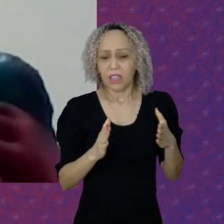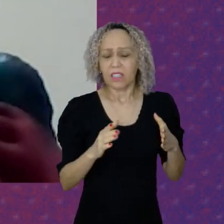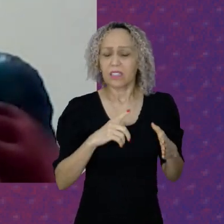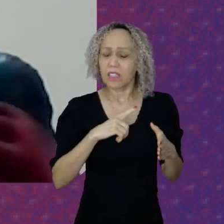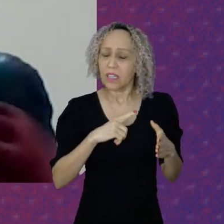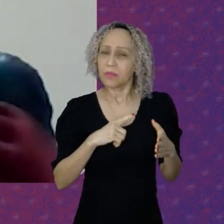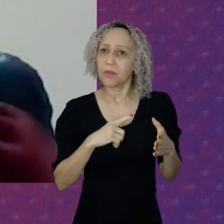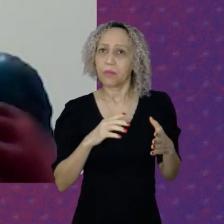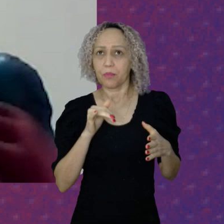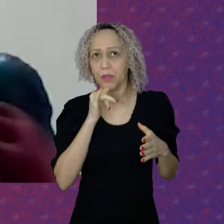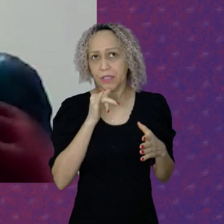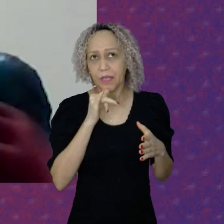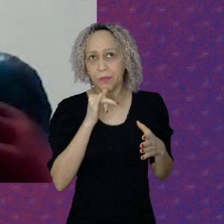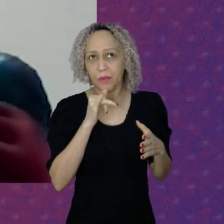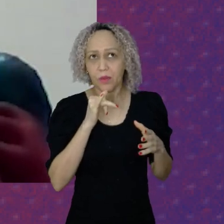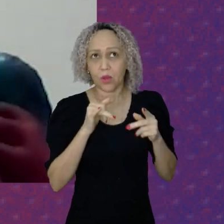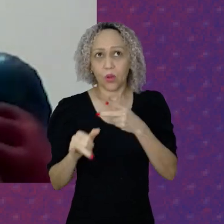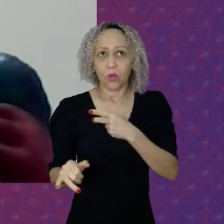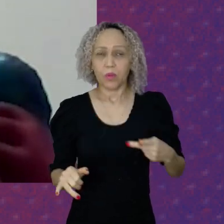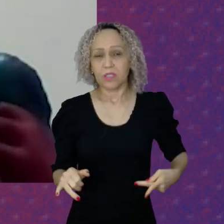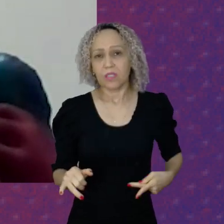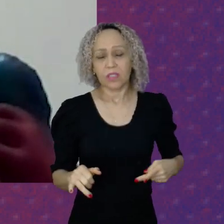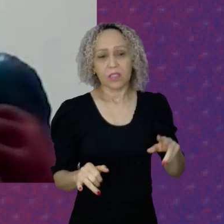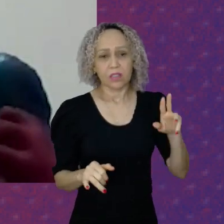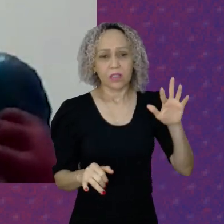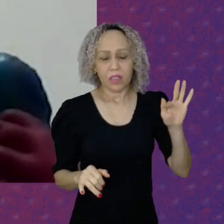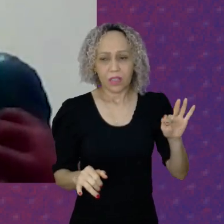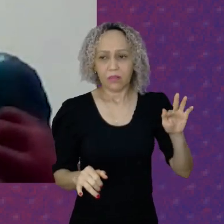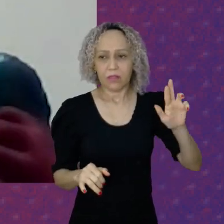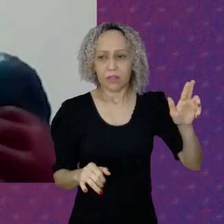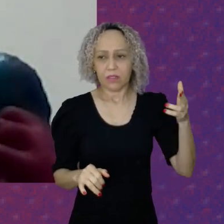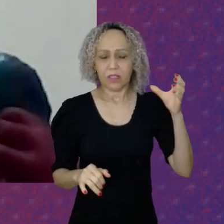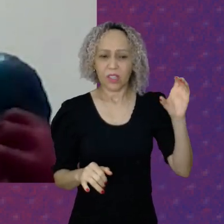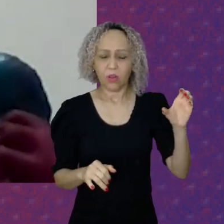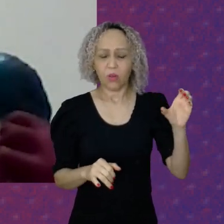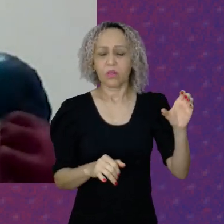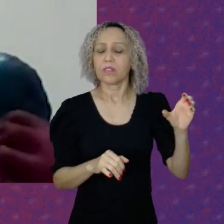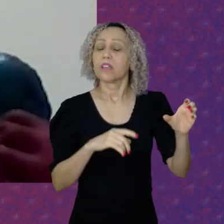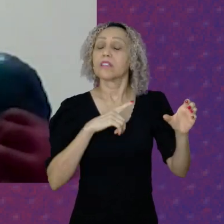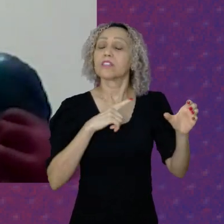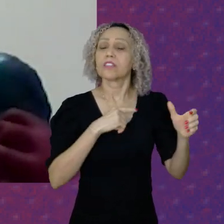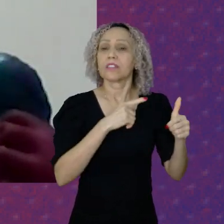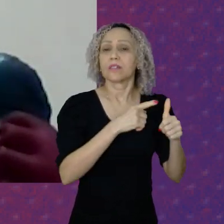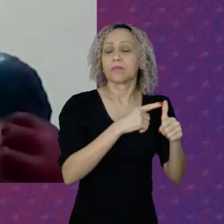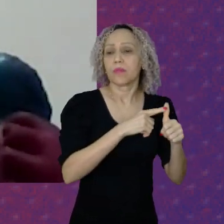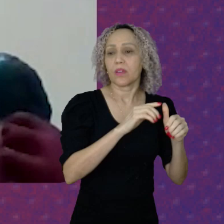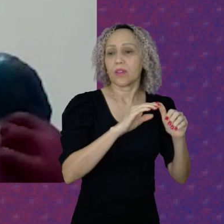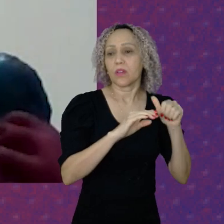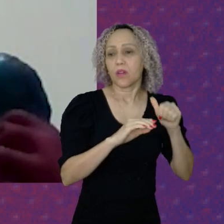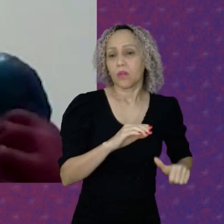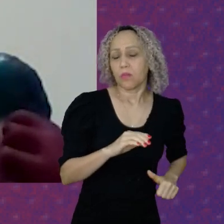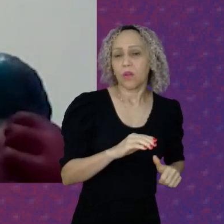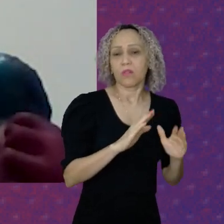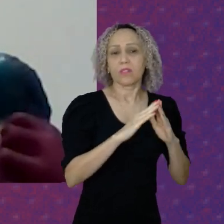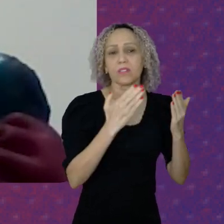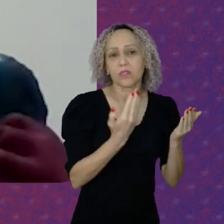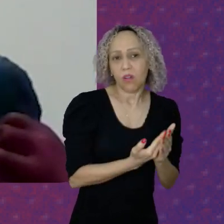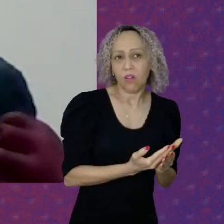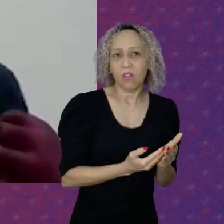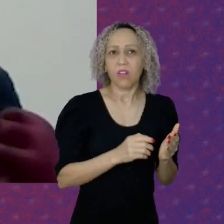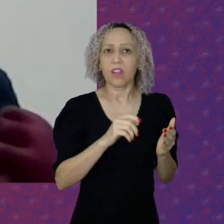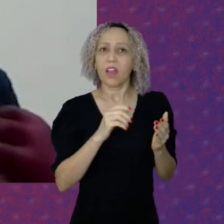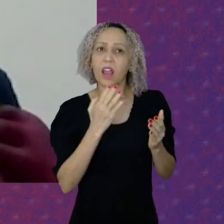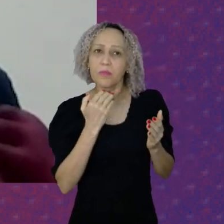no governo do presidente Fernando Henrique Cardoso. Então, a gente tinha Bolsa Escola, Bolsa Alimentação, Cartão